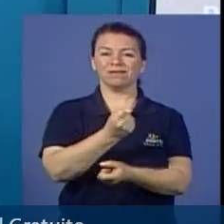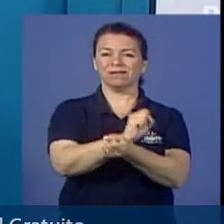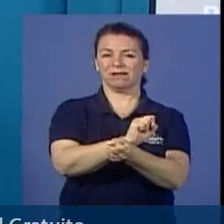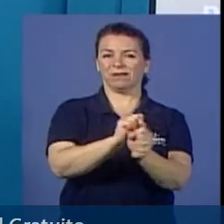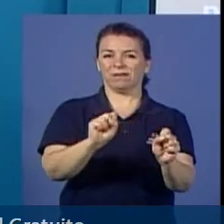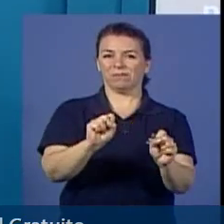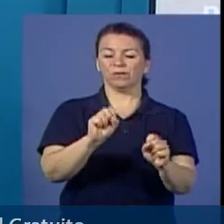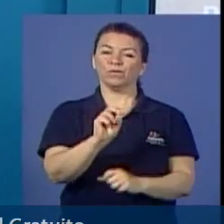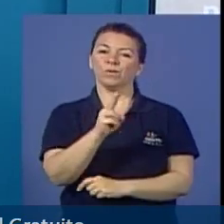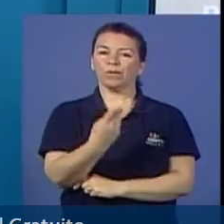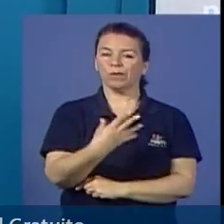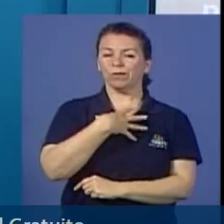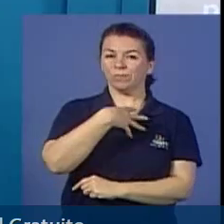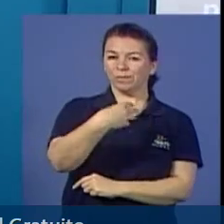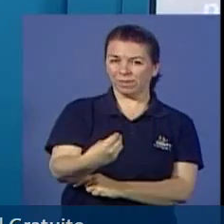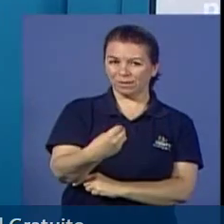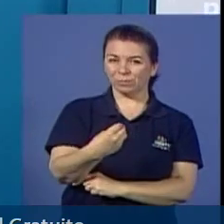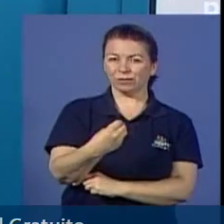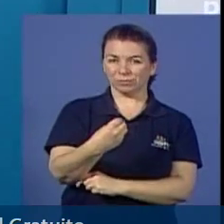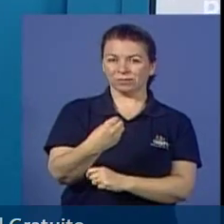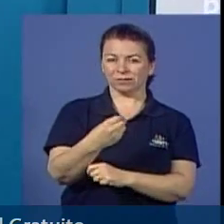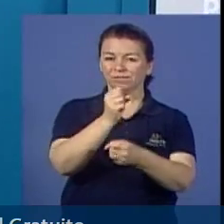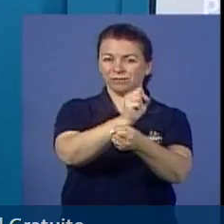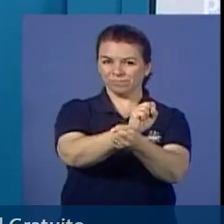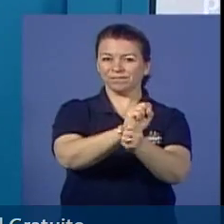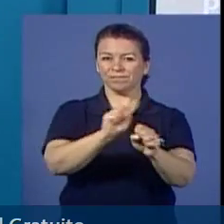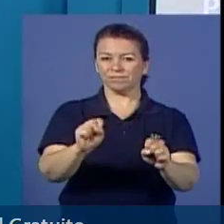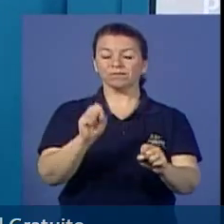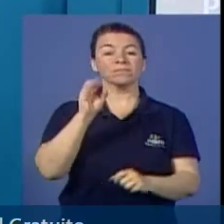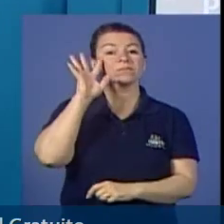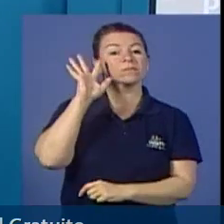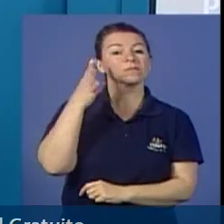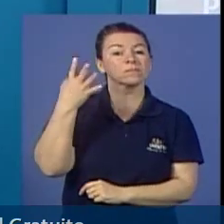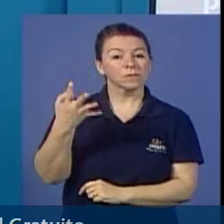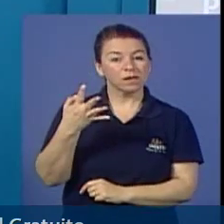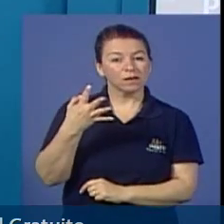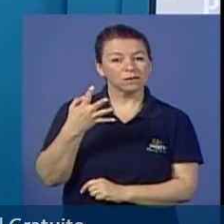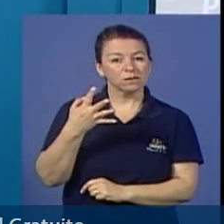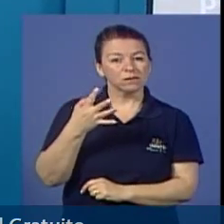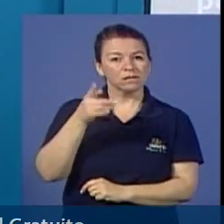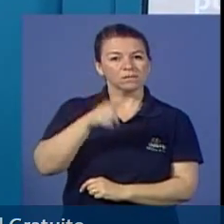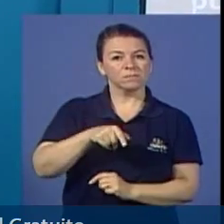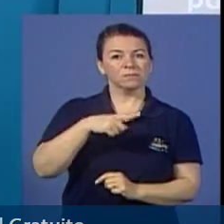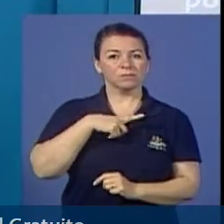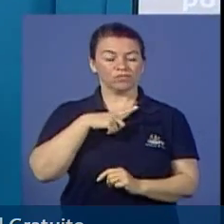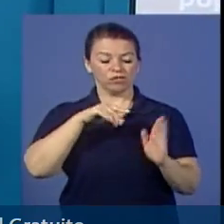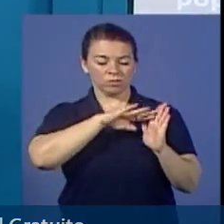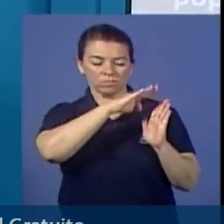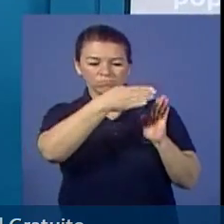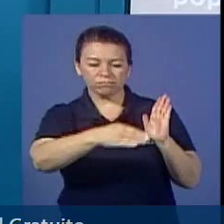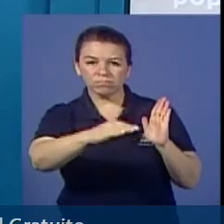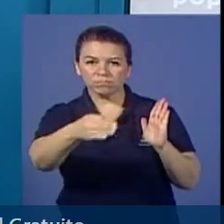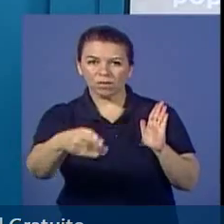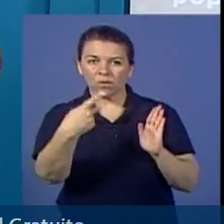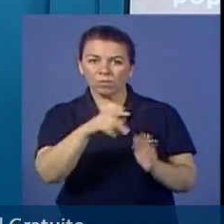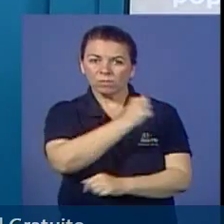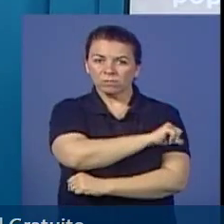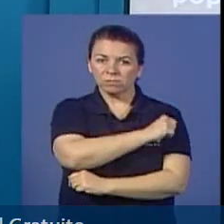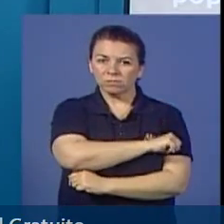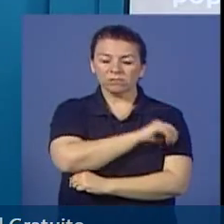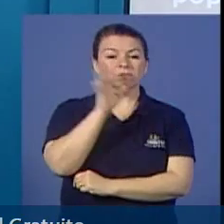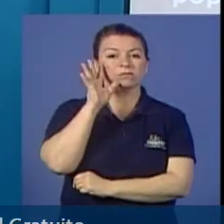escravos. E o que vai acontecer com eles? Eles vão subir os morros e criar as favelas que nós conhecemos hoje. O Rio